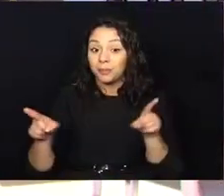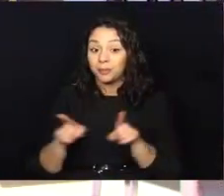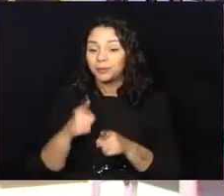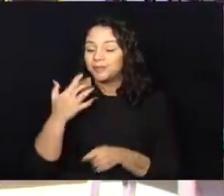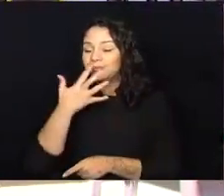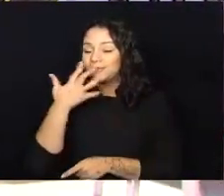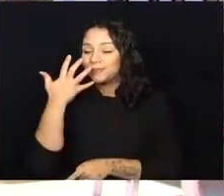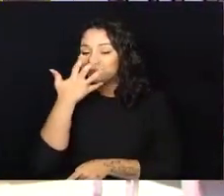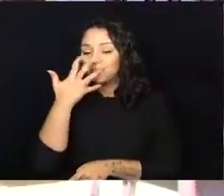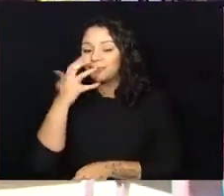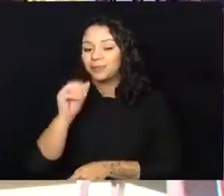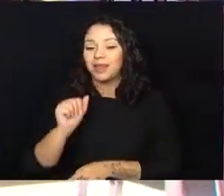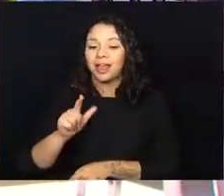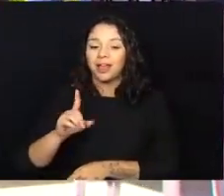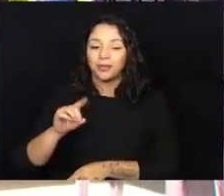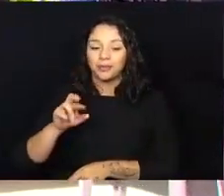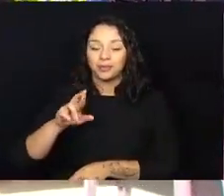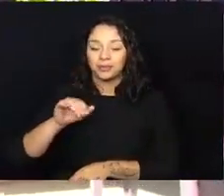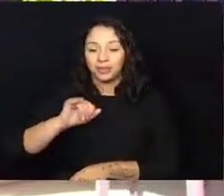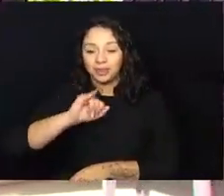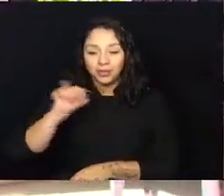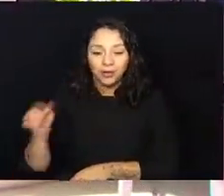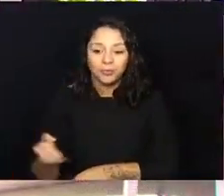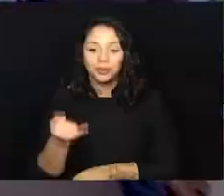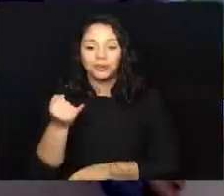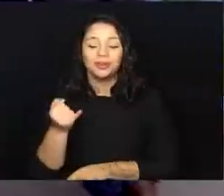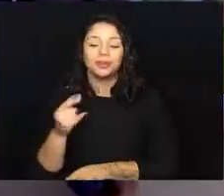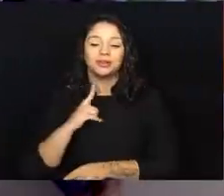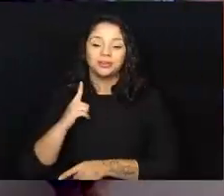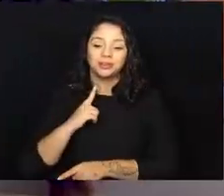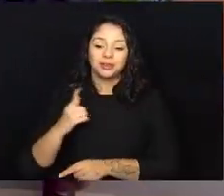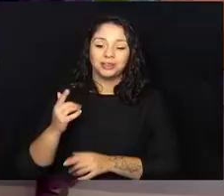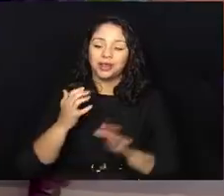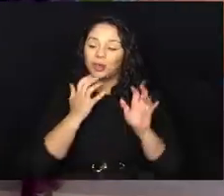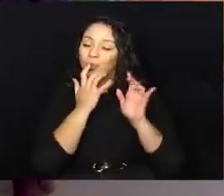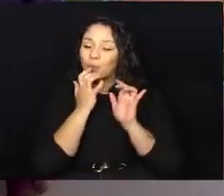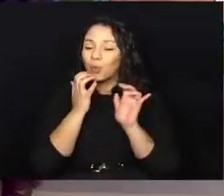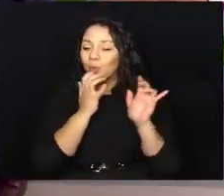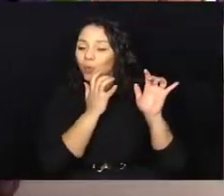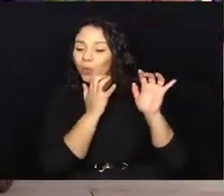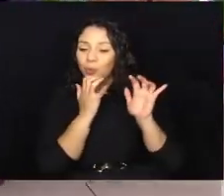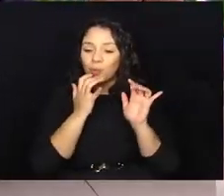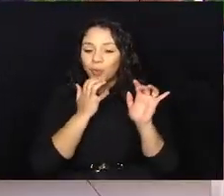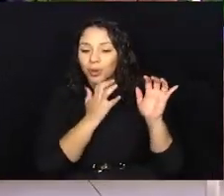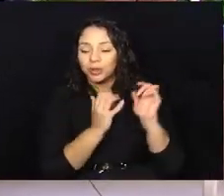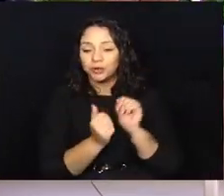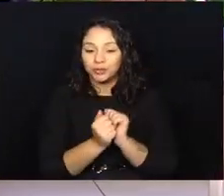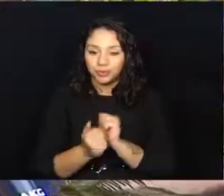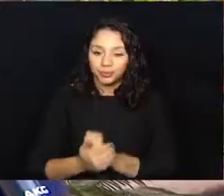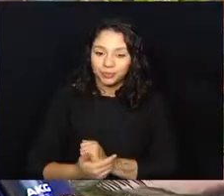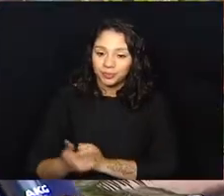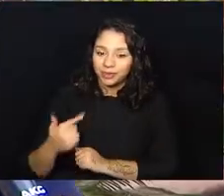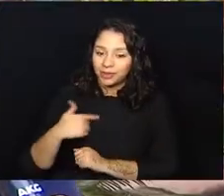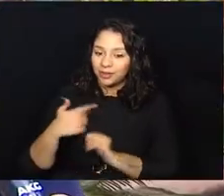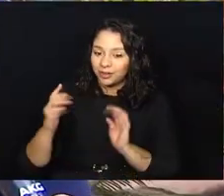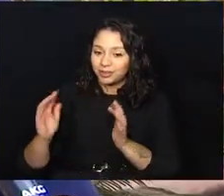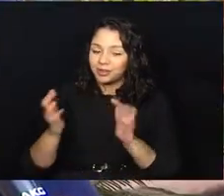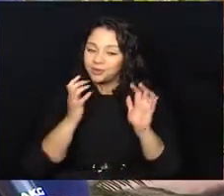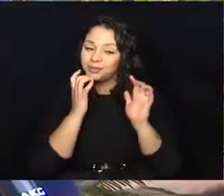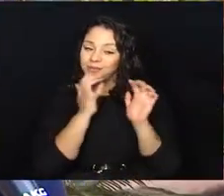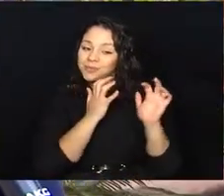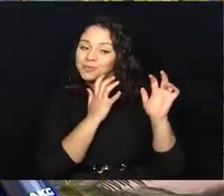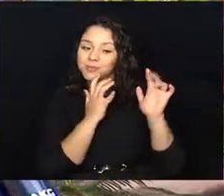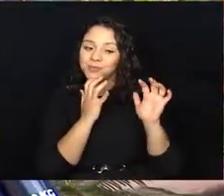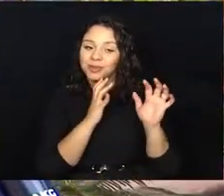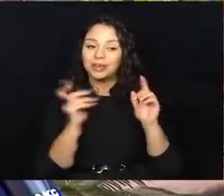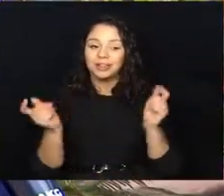música é a paixão da Audrey, que aproveitou a oportunidade para tocar ao lado dos colegas do Legislativo. E já tá com o instrumento